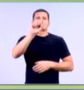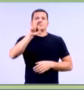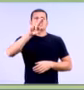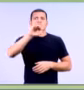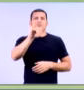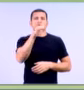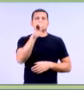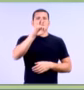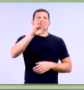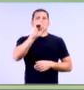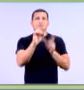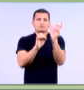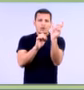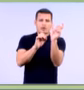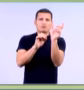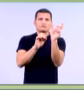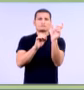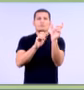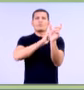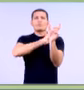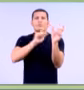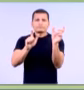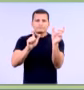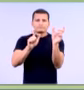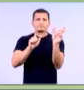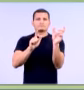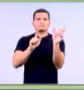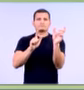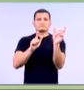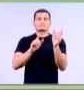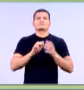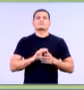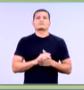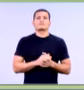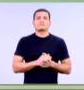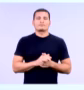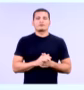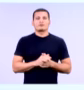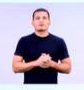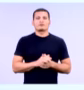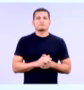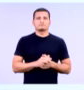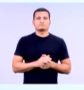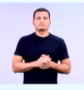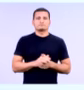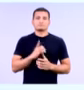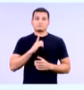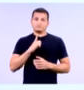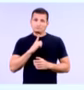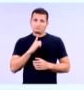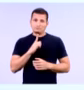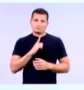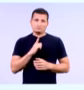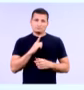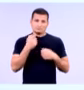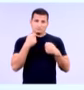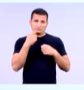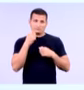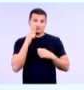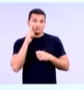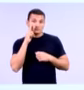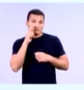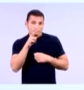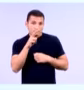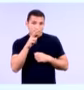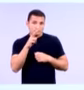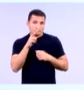foi inexistente, nós temos aqui uma situação que a gente precisa observar com bastante atenção.